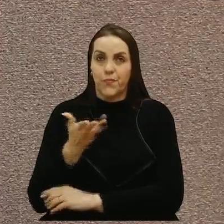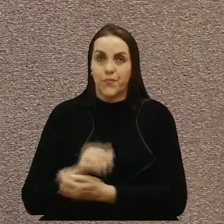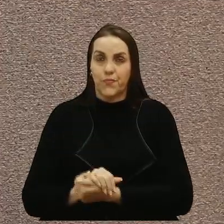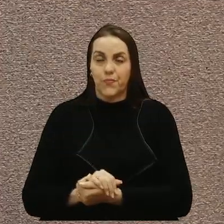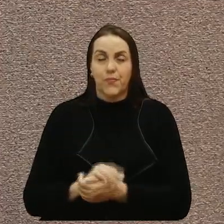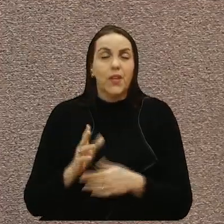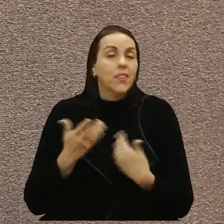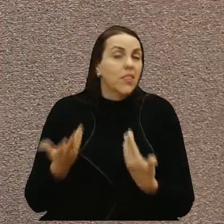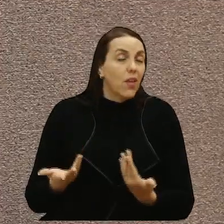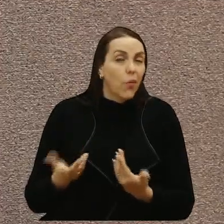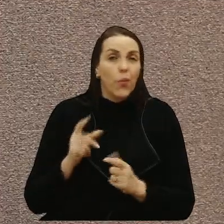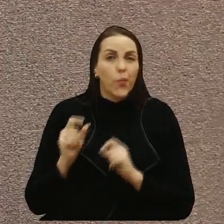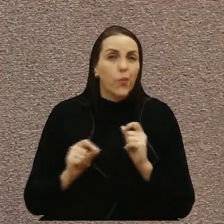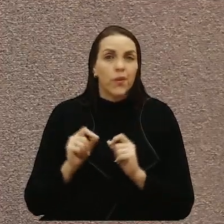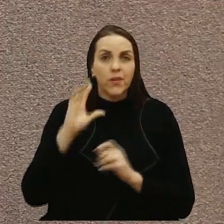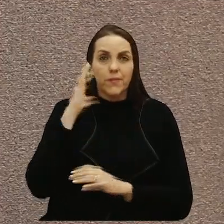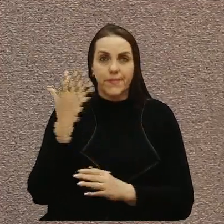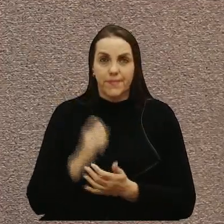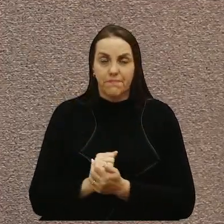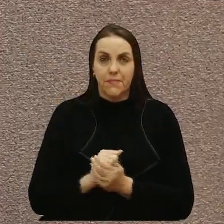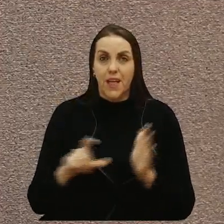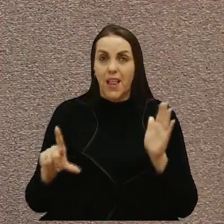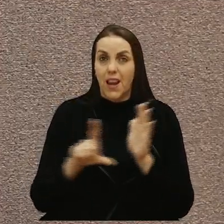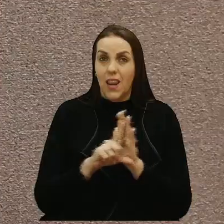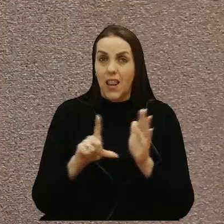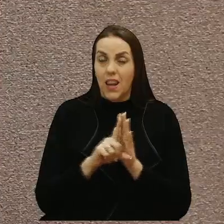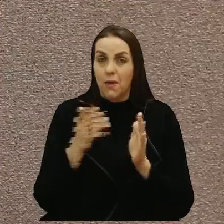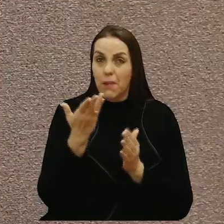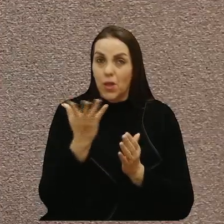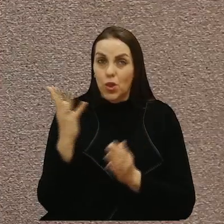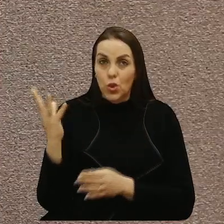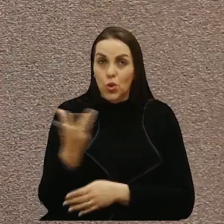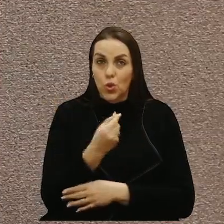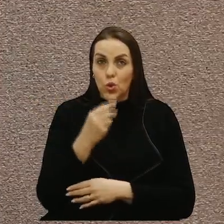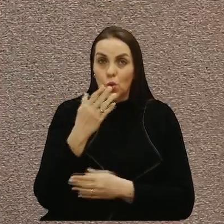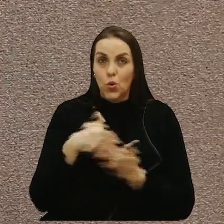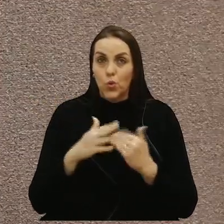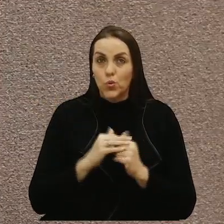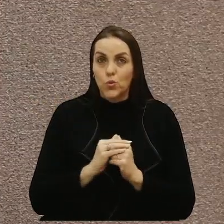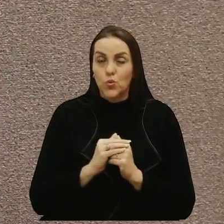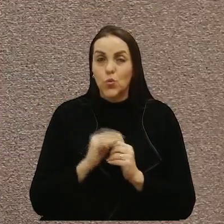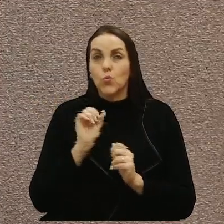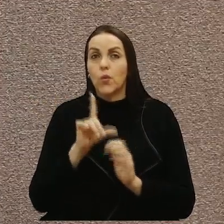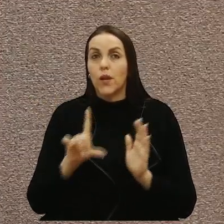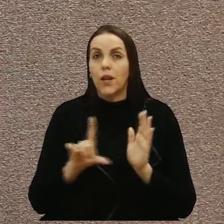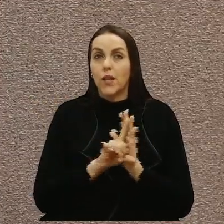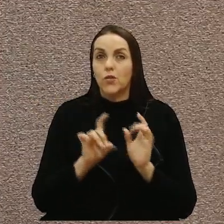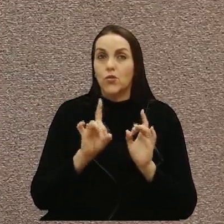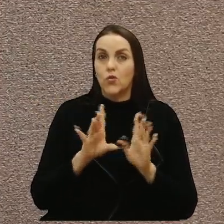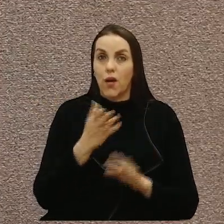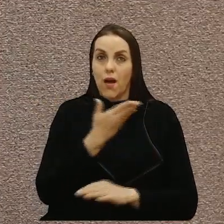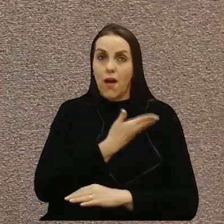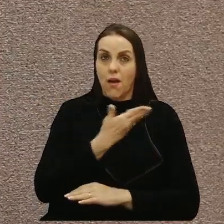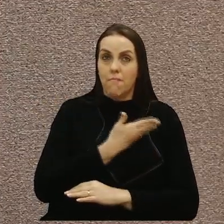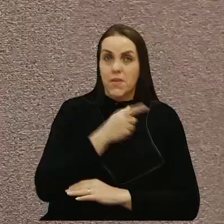está acontecendo? A lei é para todos ou a lei é somente para os amigos do rei?